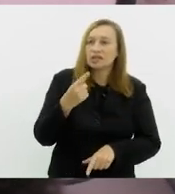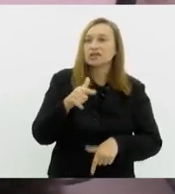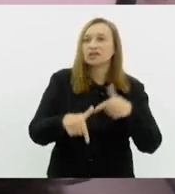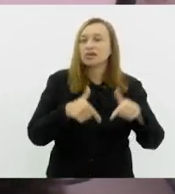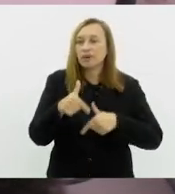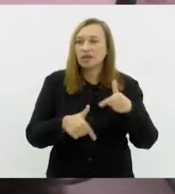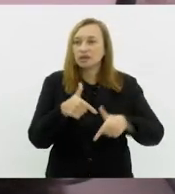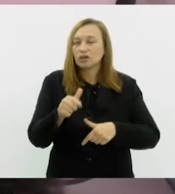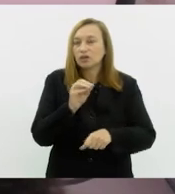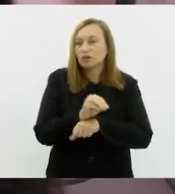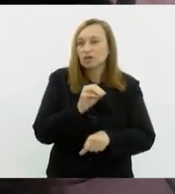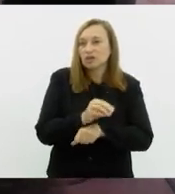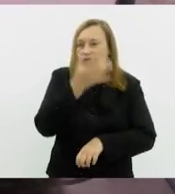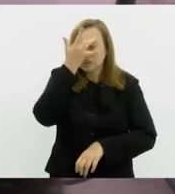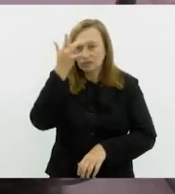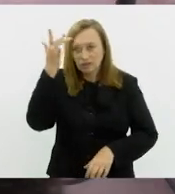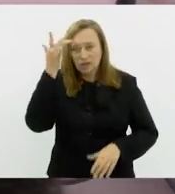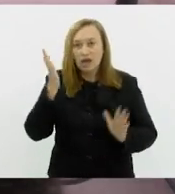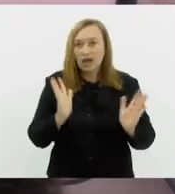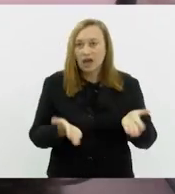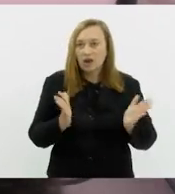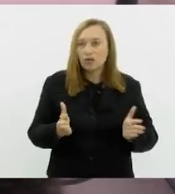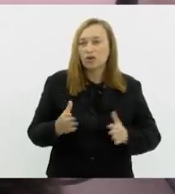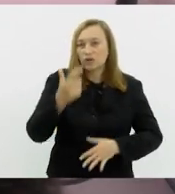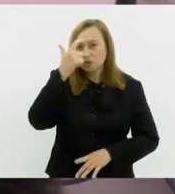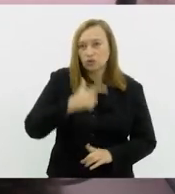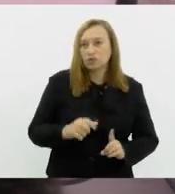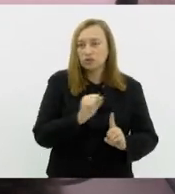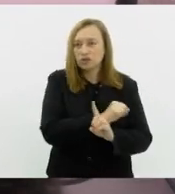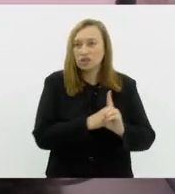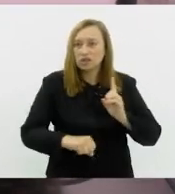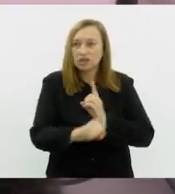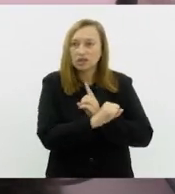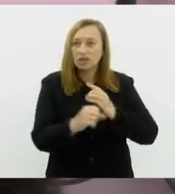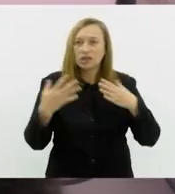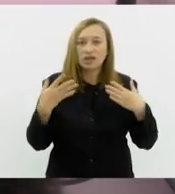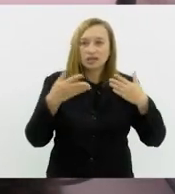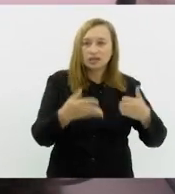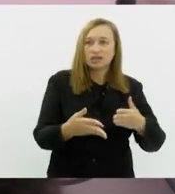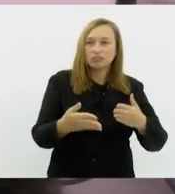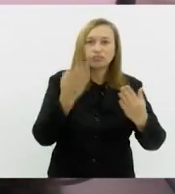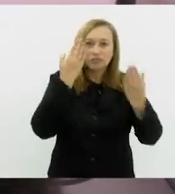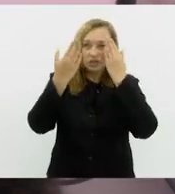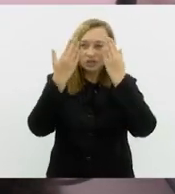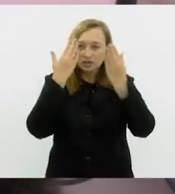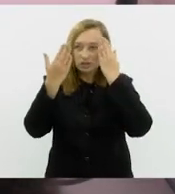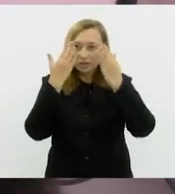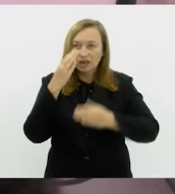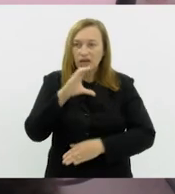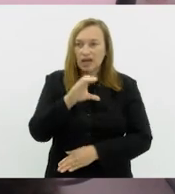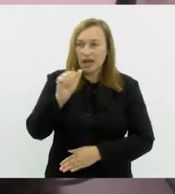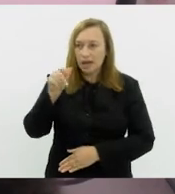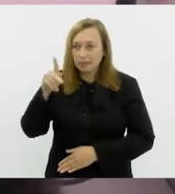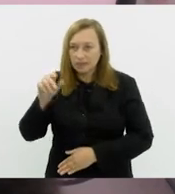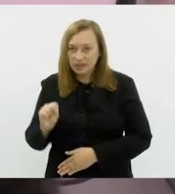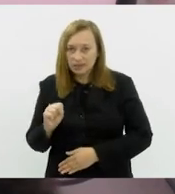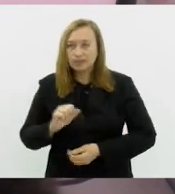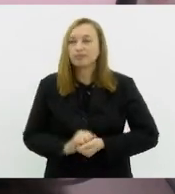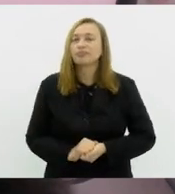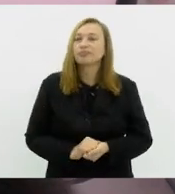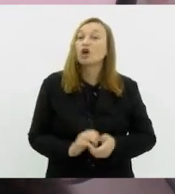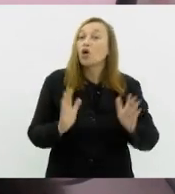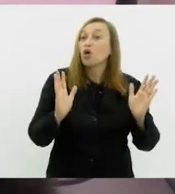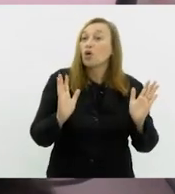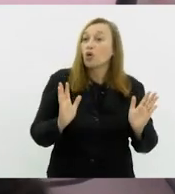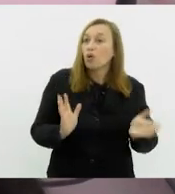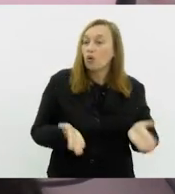saúde mental e atualmente sou assistente social no Centro de Atenção Psicossocial do CAPS Franco Basaglia. Estou